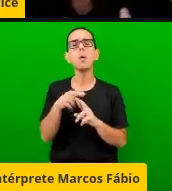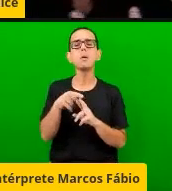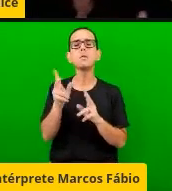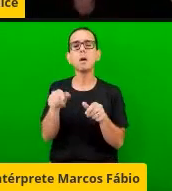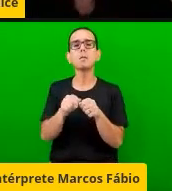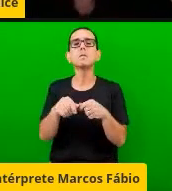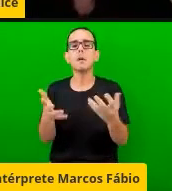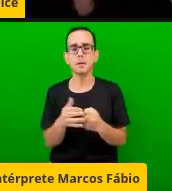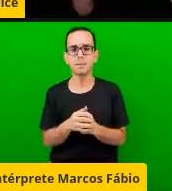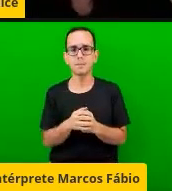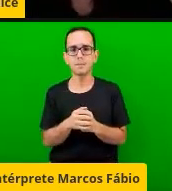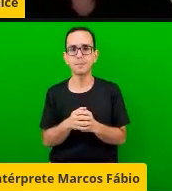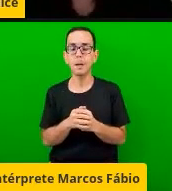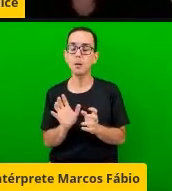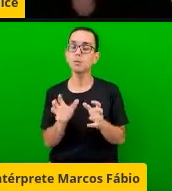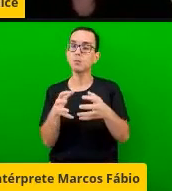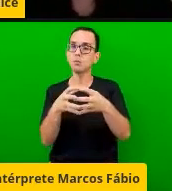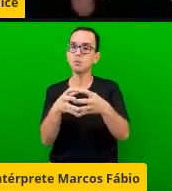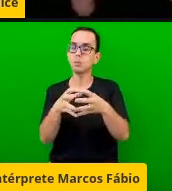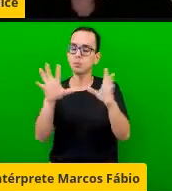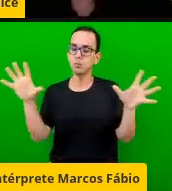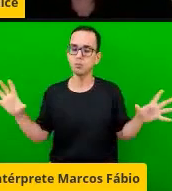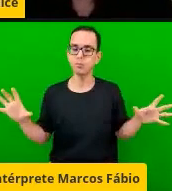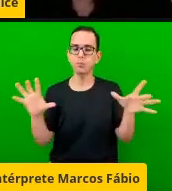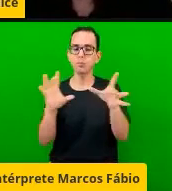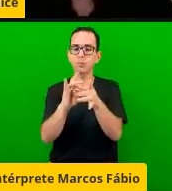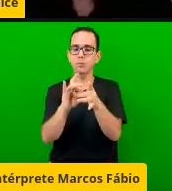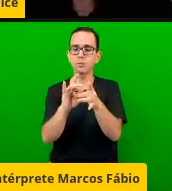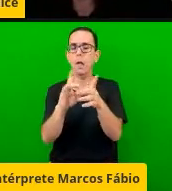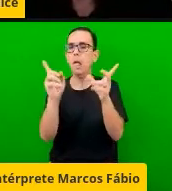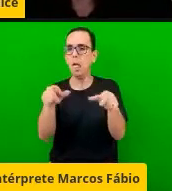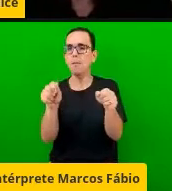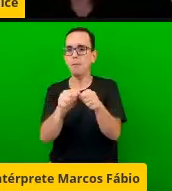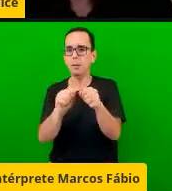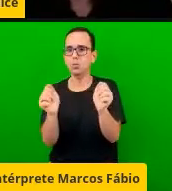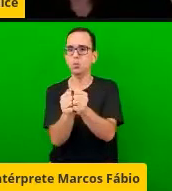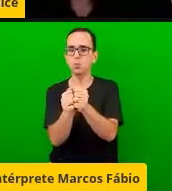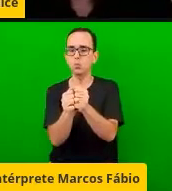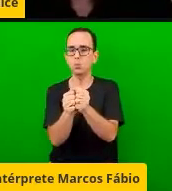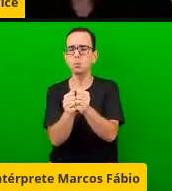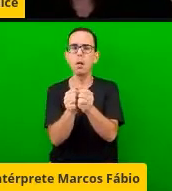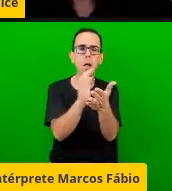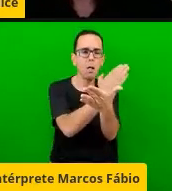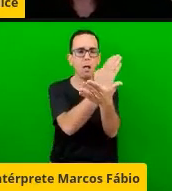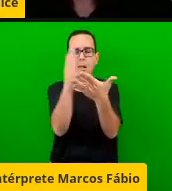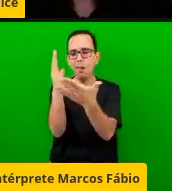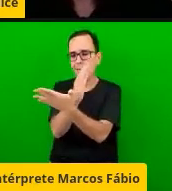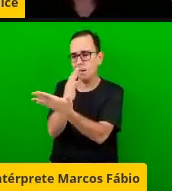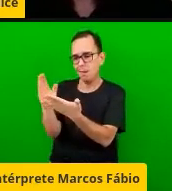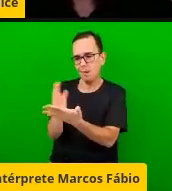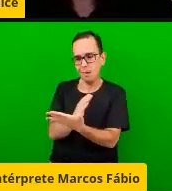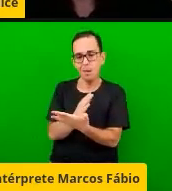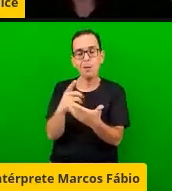Ele foi construído de uma forma coletiva, né? A construção, ela foi coletiva, é lógico que em partes, né? Porque a gente precisa seguir um